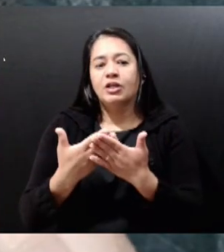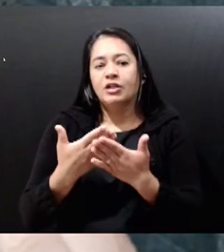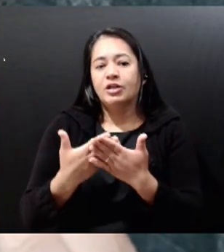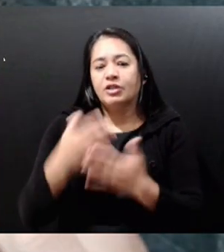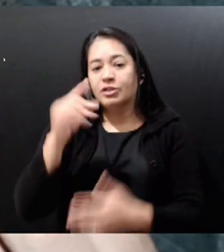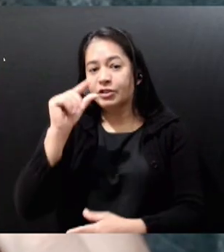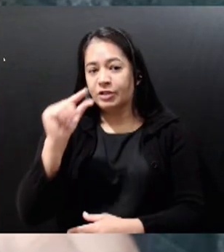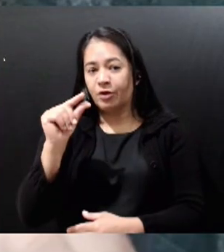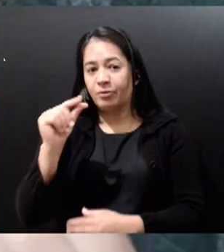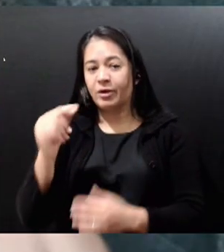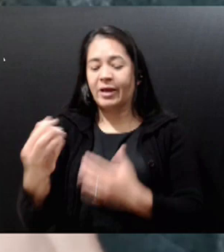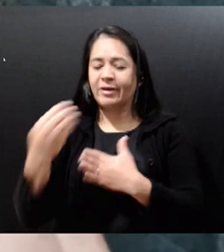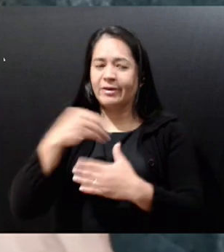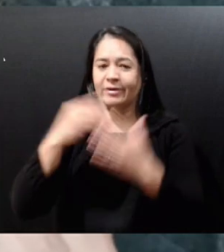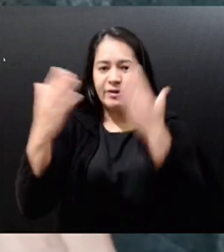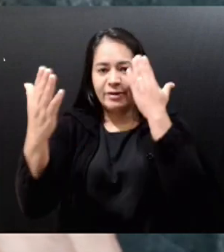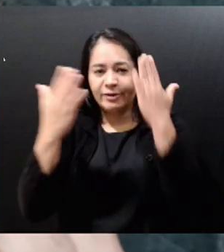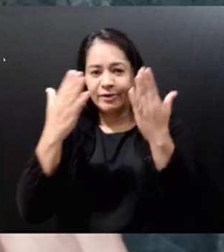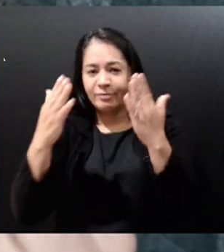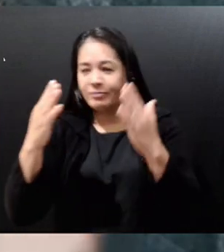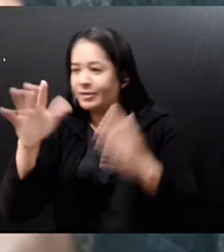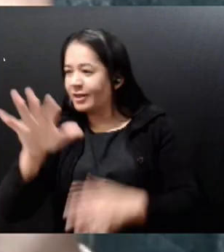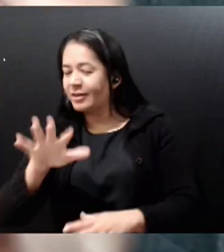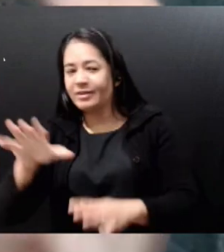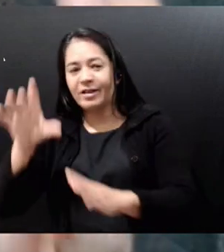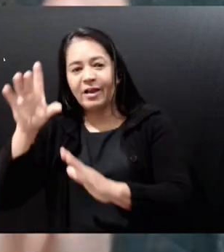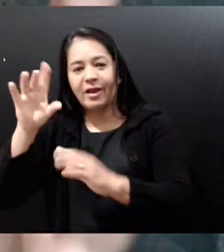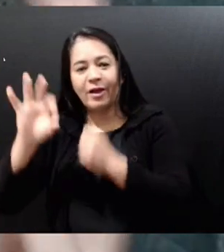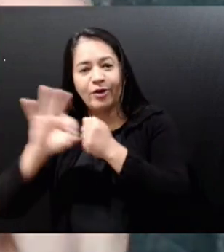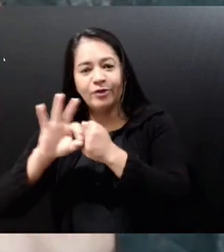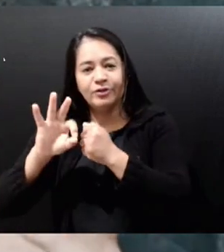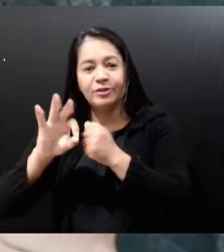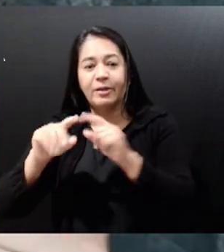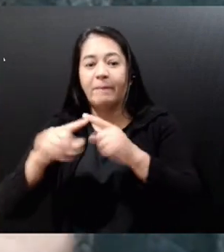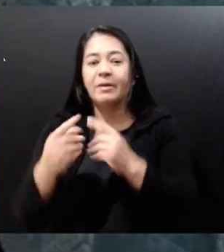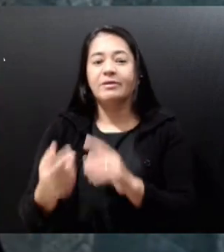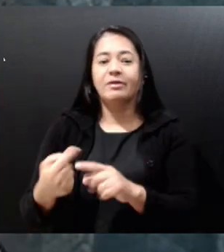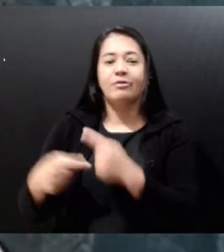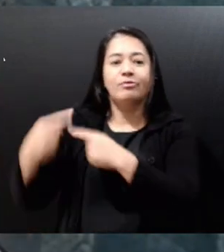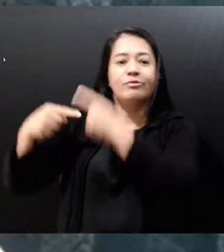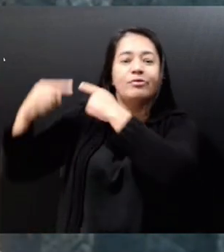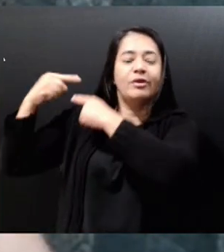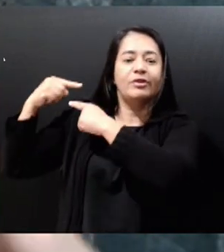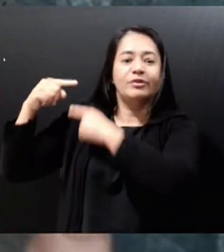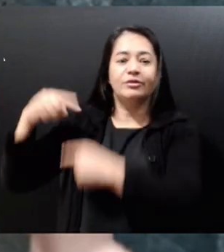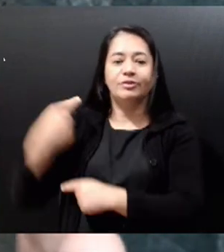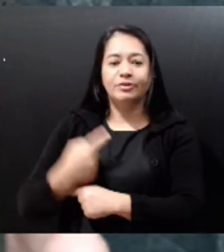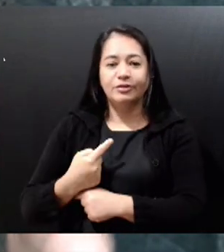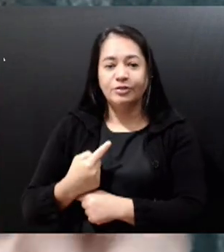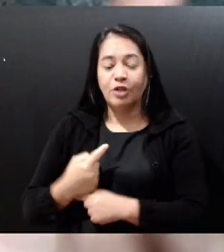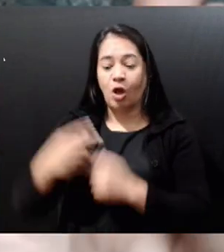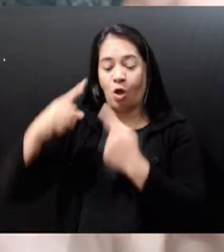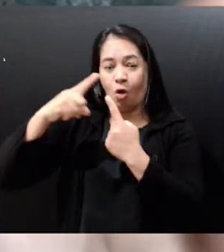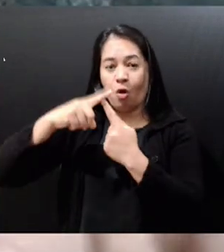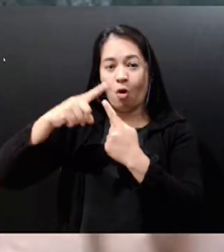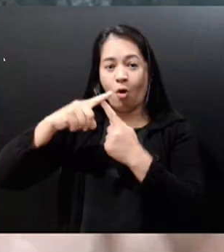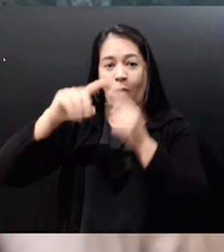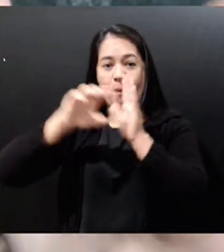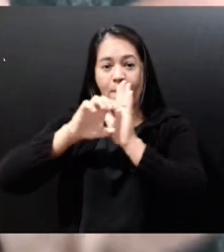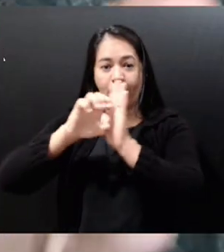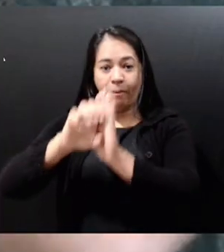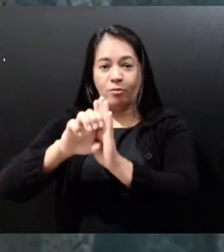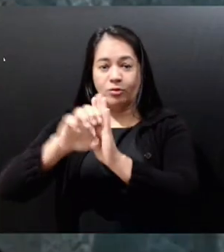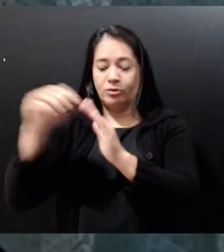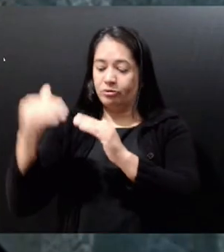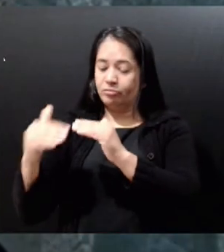o direito que ensina, mas a antropologia, a gente tem um modelo patriarcal, sociedade